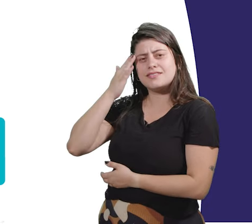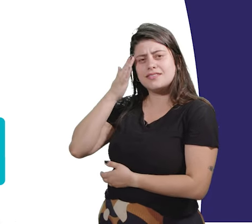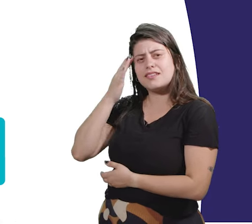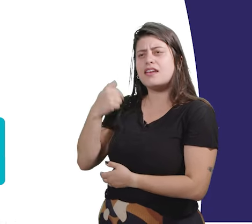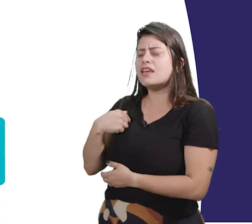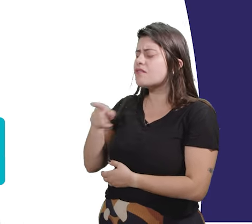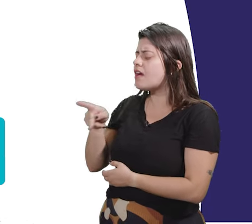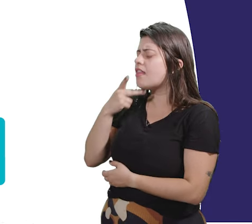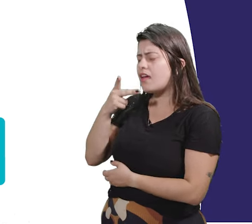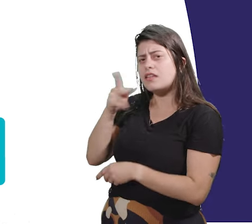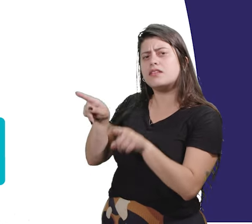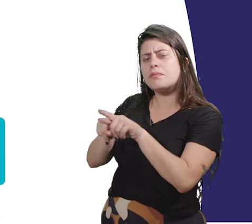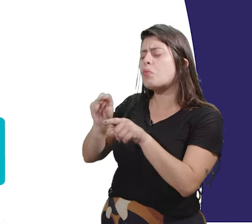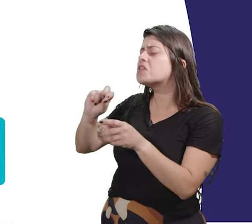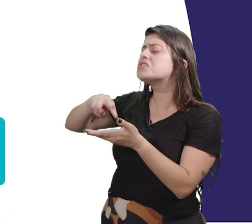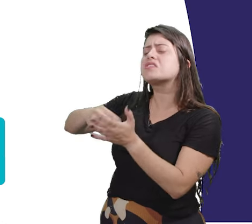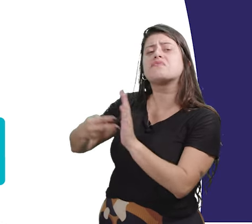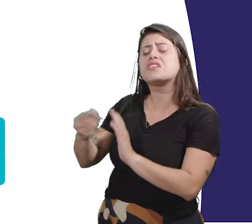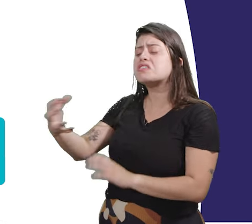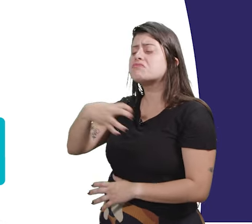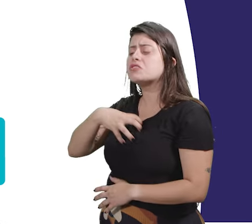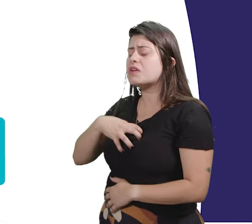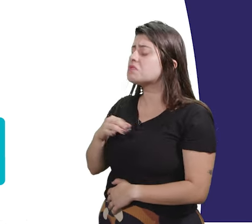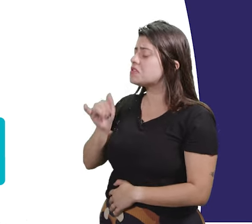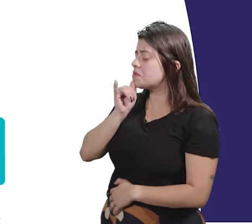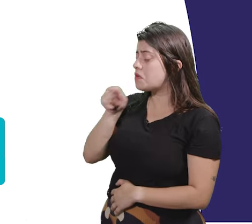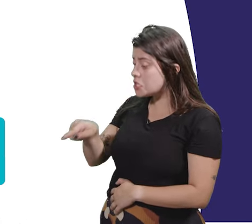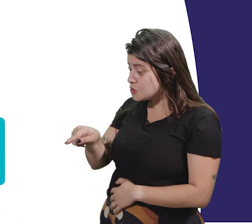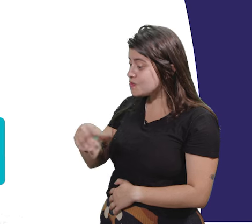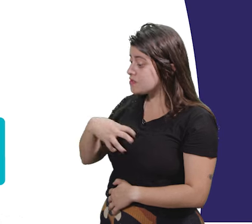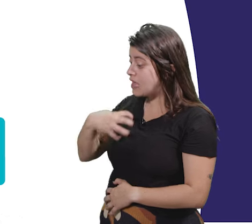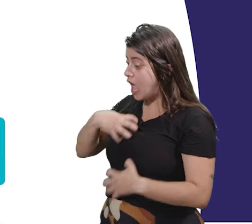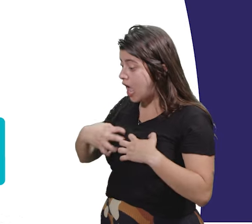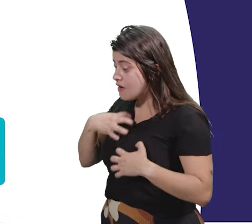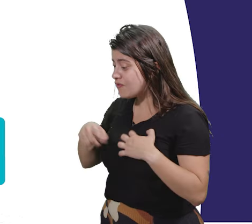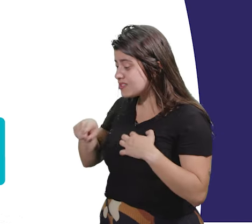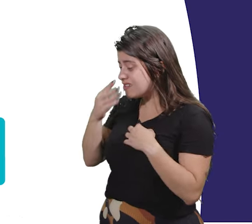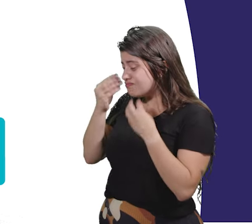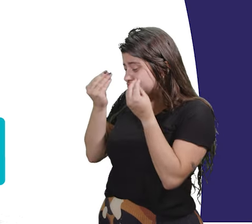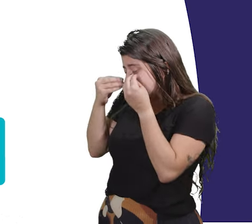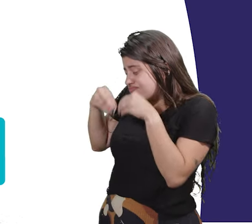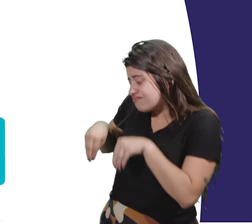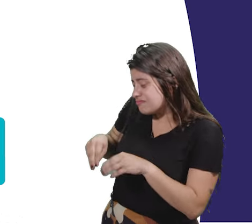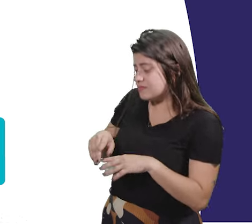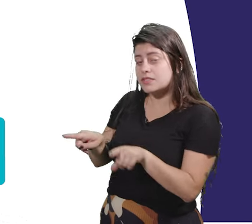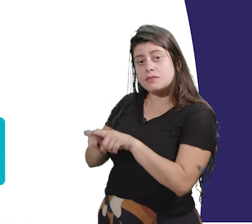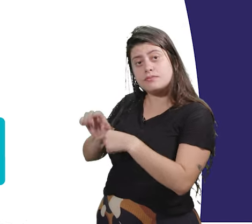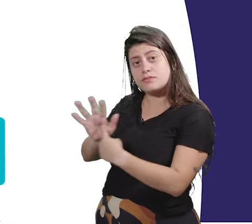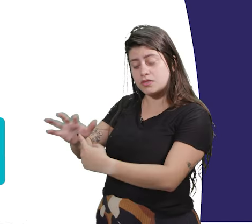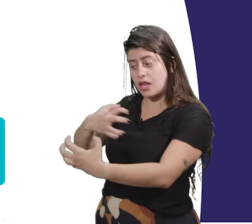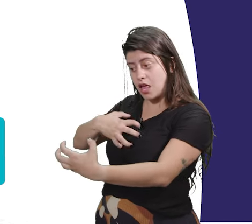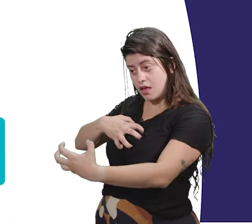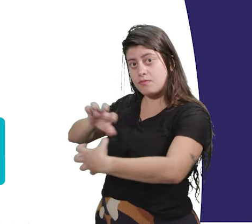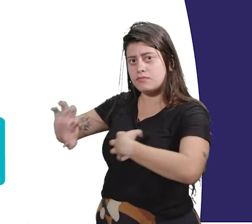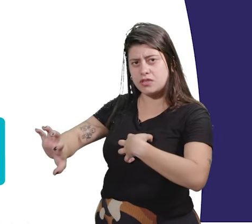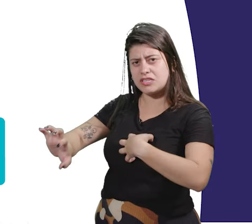que você está sentindo é raiva, você está frustrado. E você também mostrar empatia. Empatia sem concordar, dar exemplos para